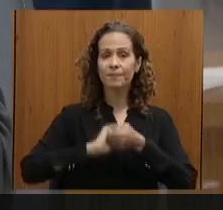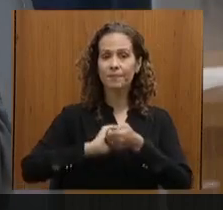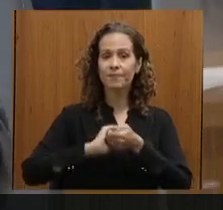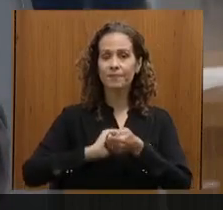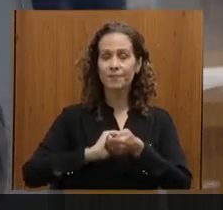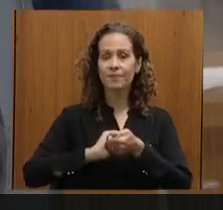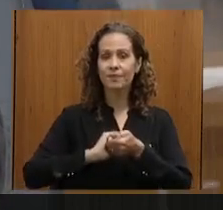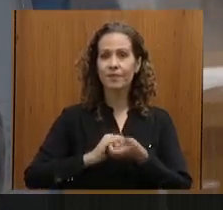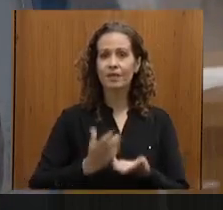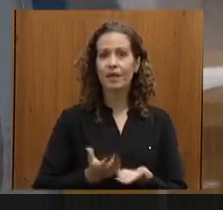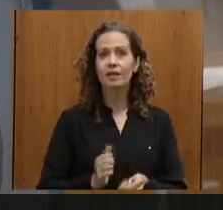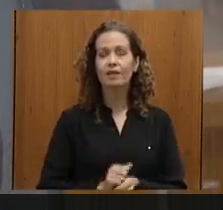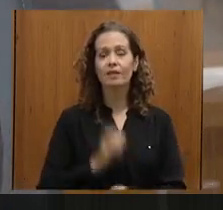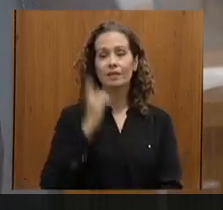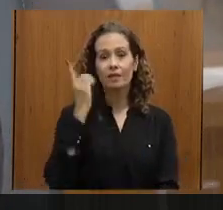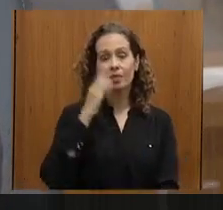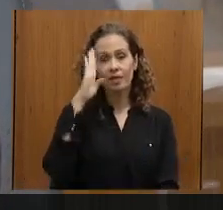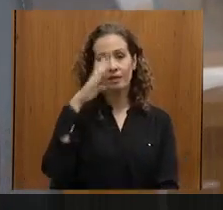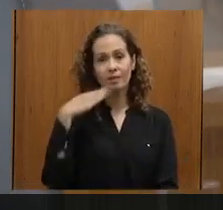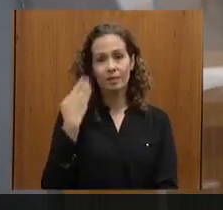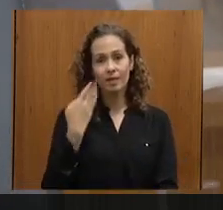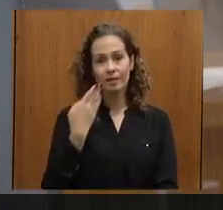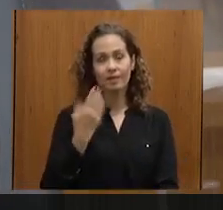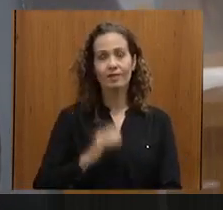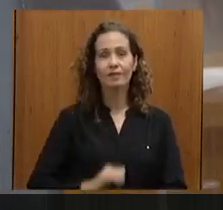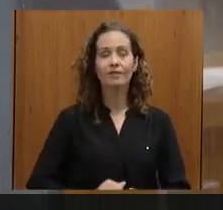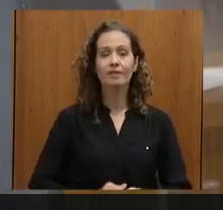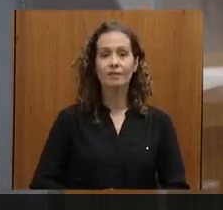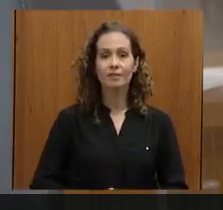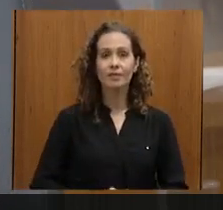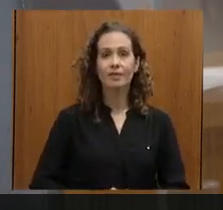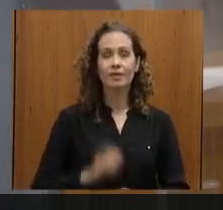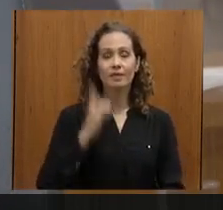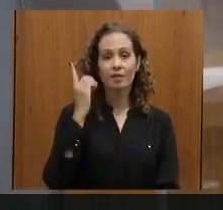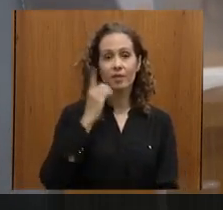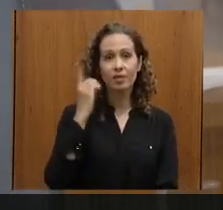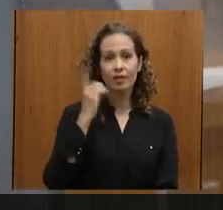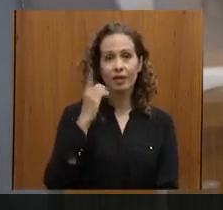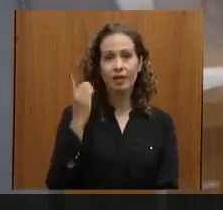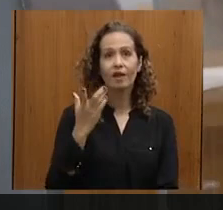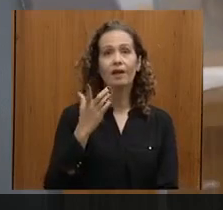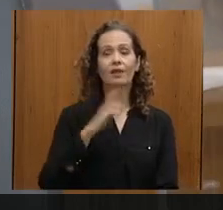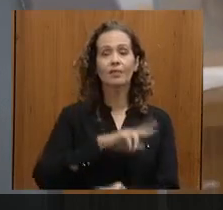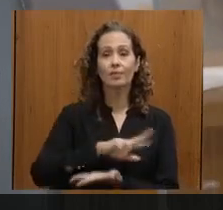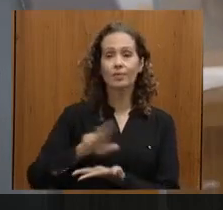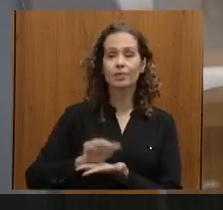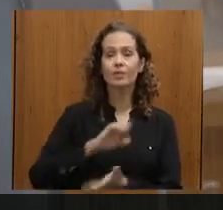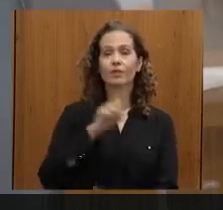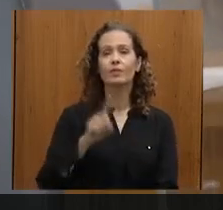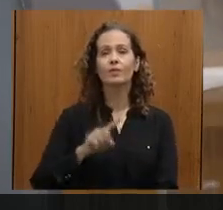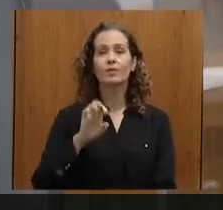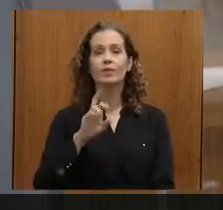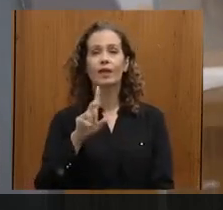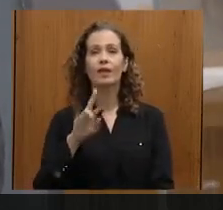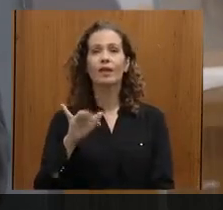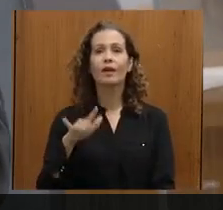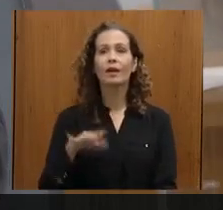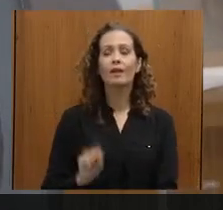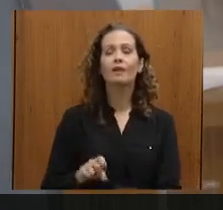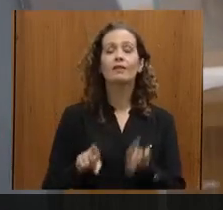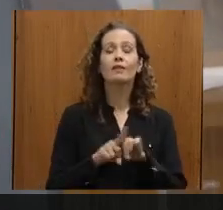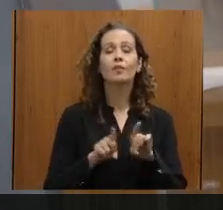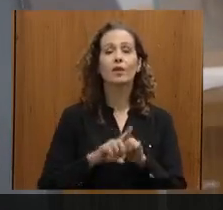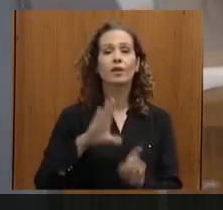das deputadas Beatriz Serqueira, deputado Marquinhos Lemos, deputado Zé Reis, deputado Carlos